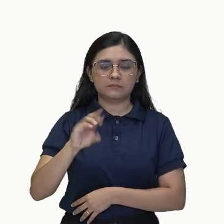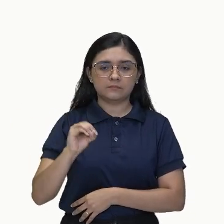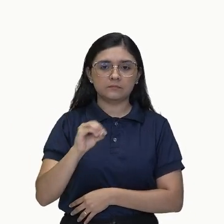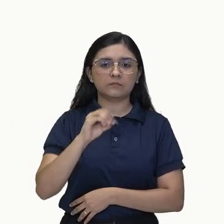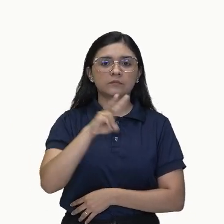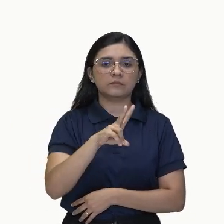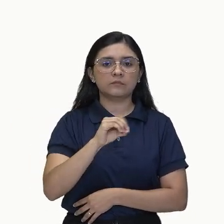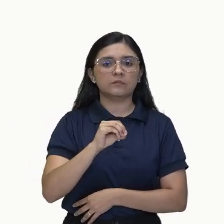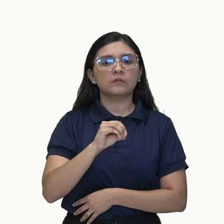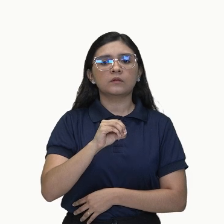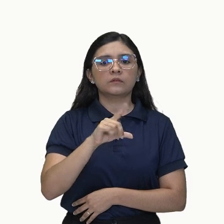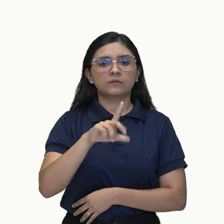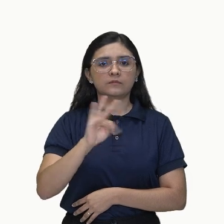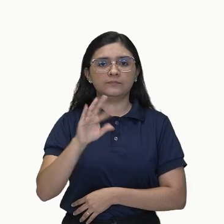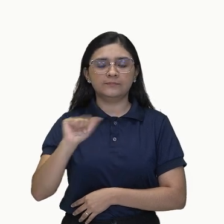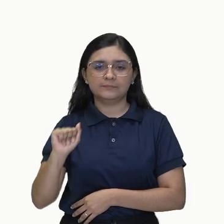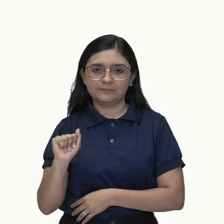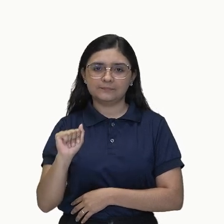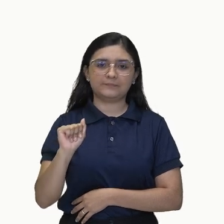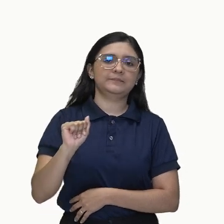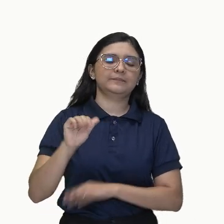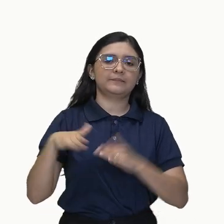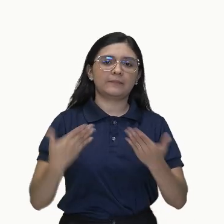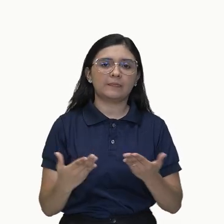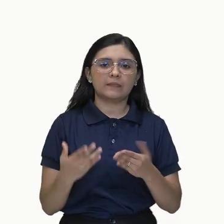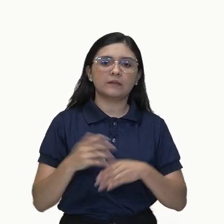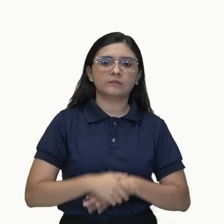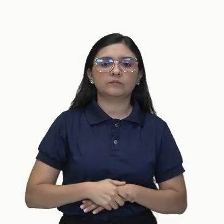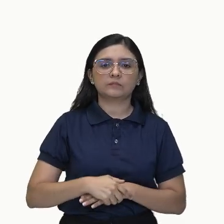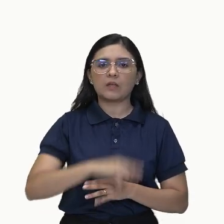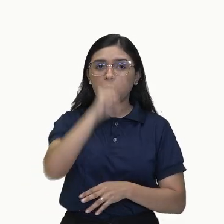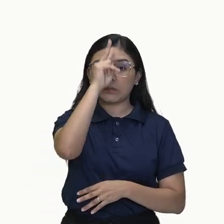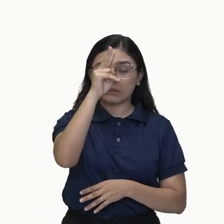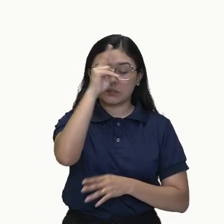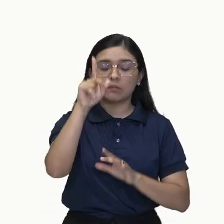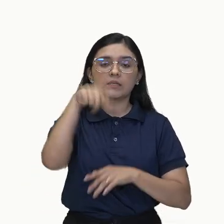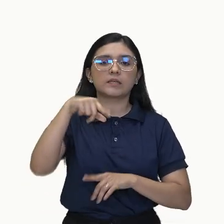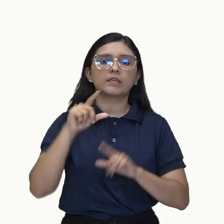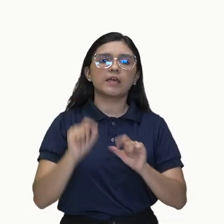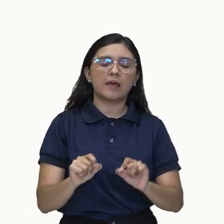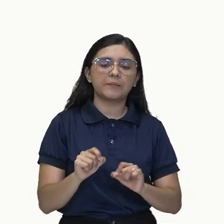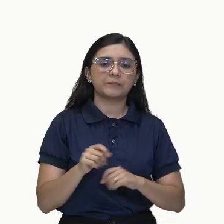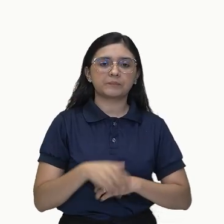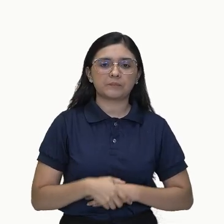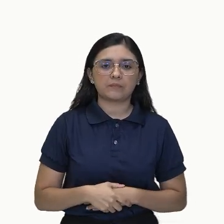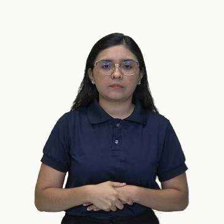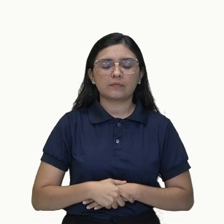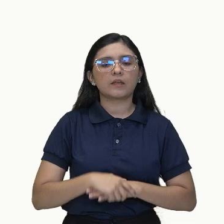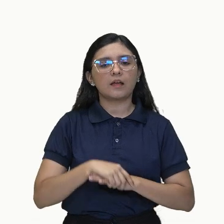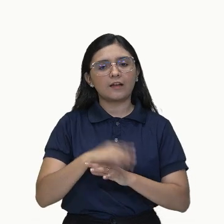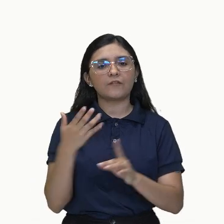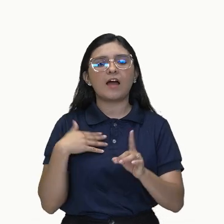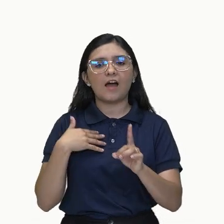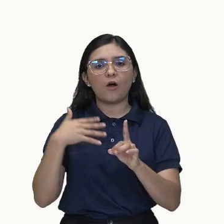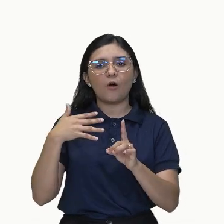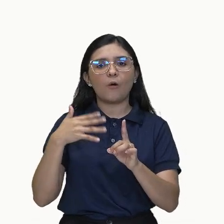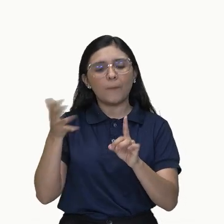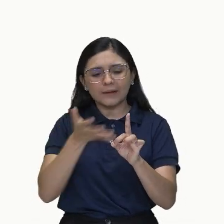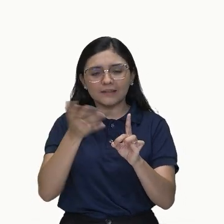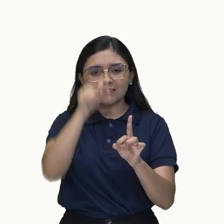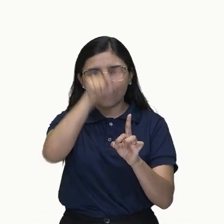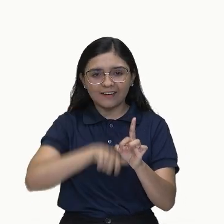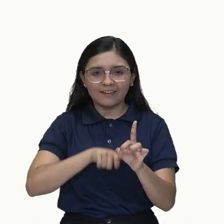Alessandro Volta, como a tensão elétrica, que é o dispositivo, em homenagem a ele, que